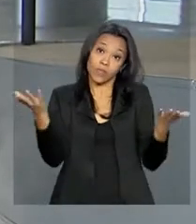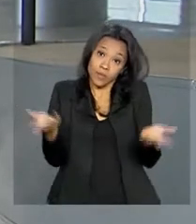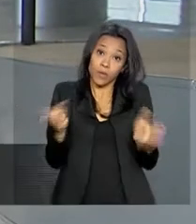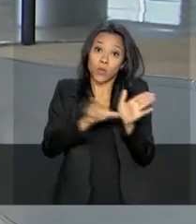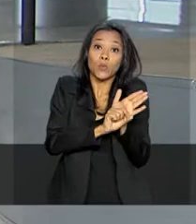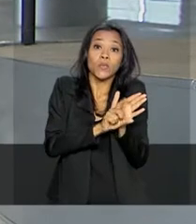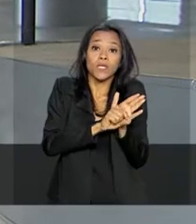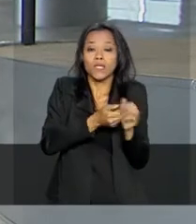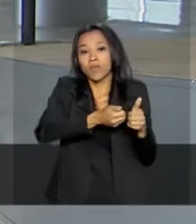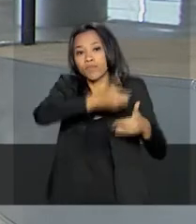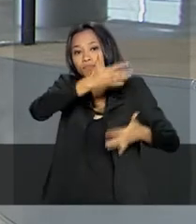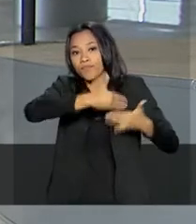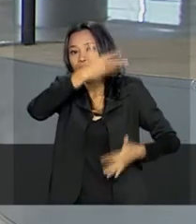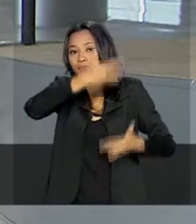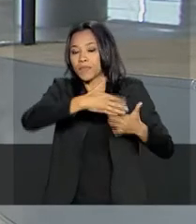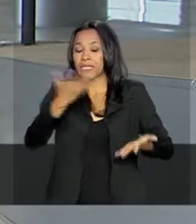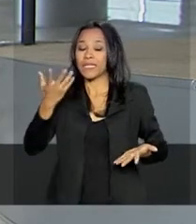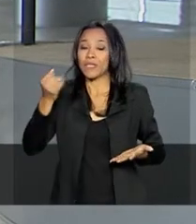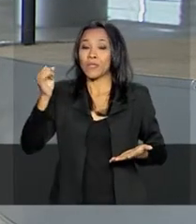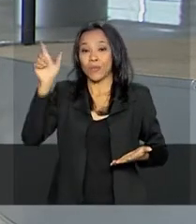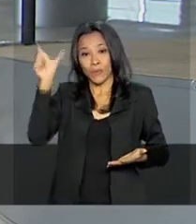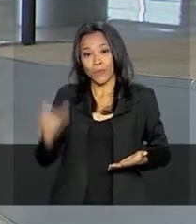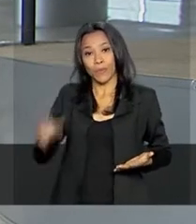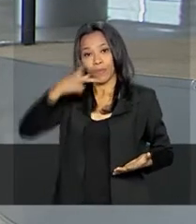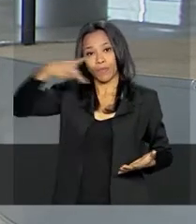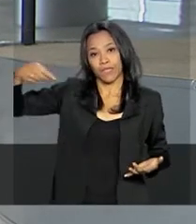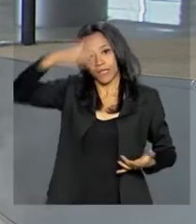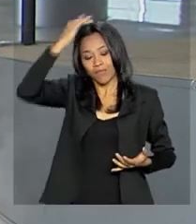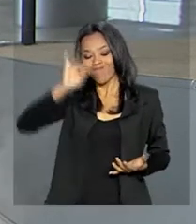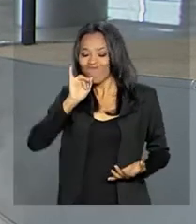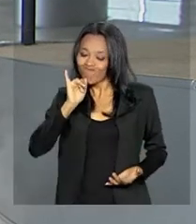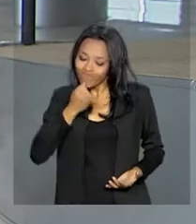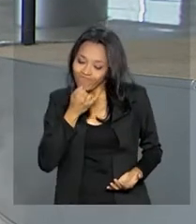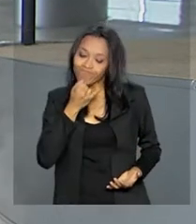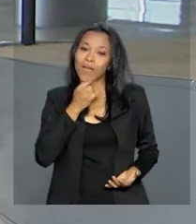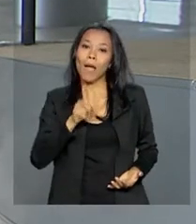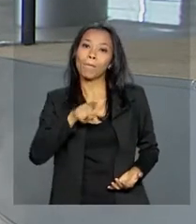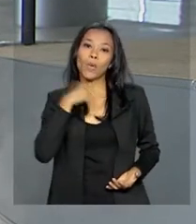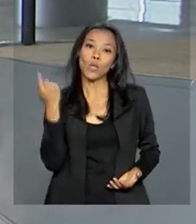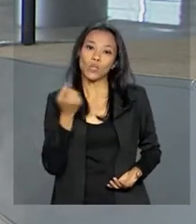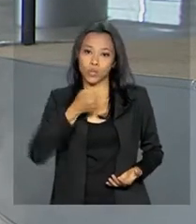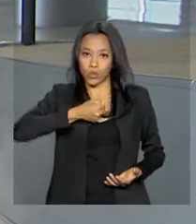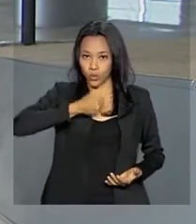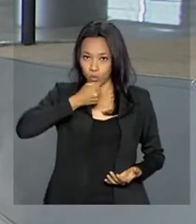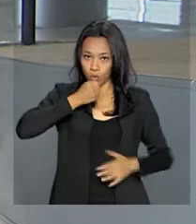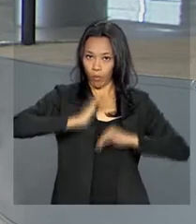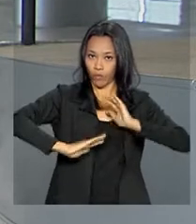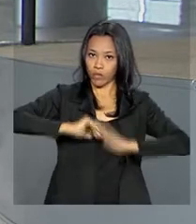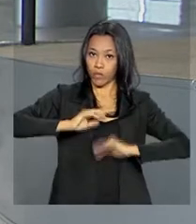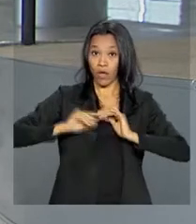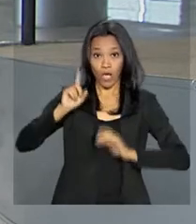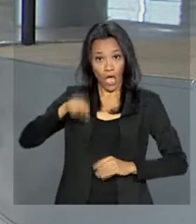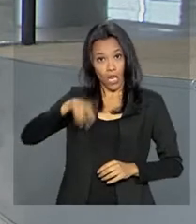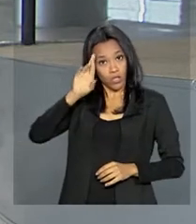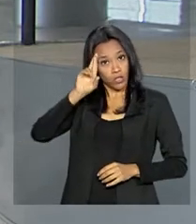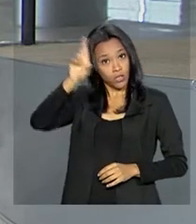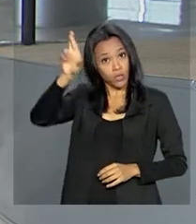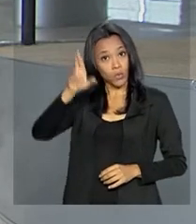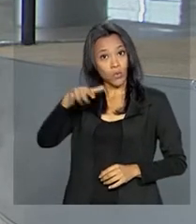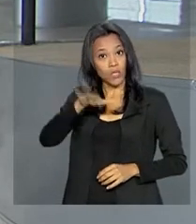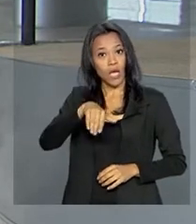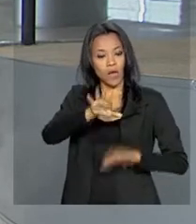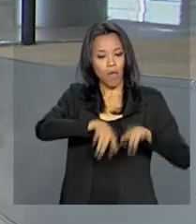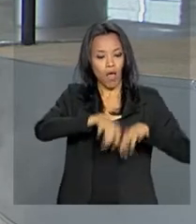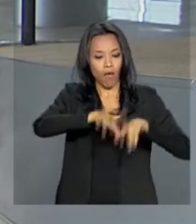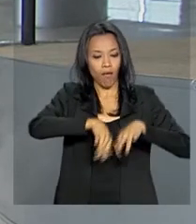Twitter, o presidente Michel Temer lamentou a morte do jornalista Otávio Frias Filho, diretor de redação do jornal Folha